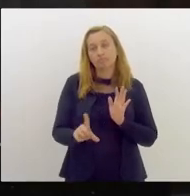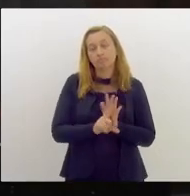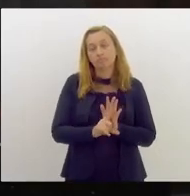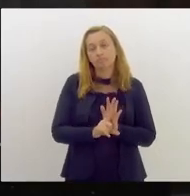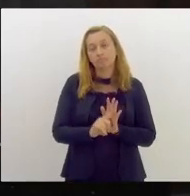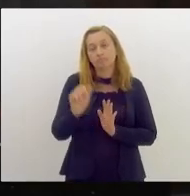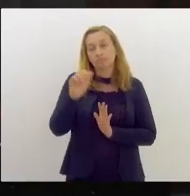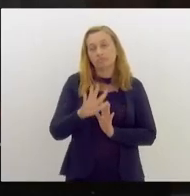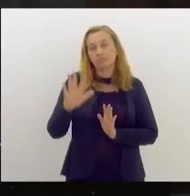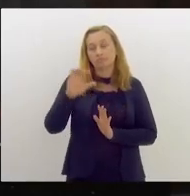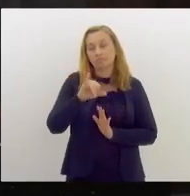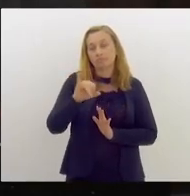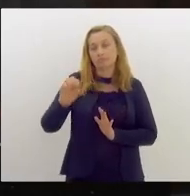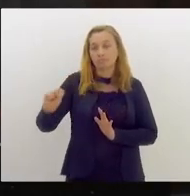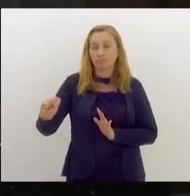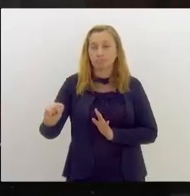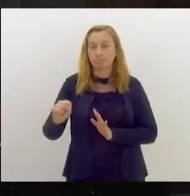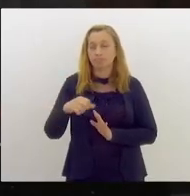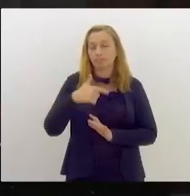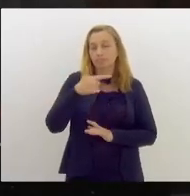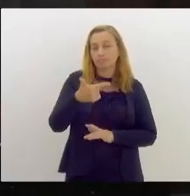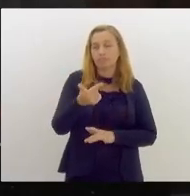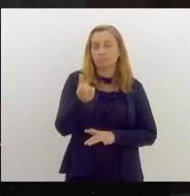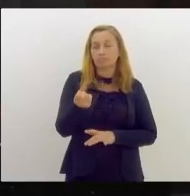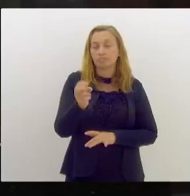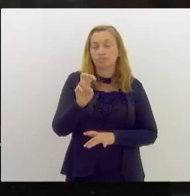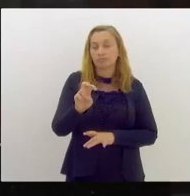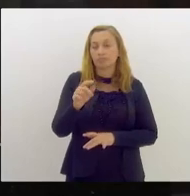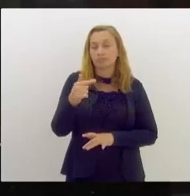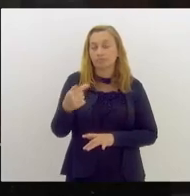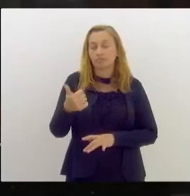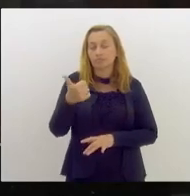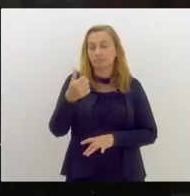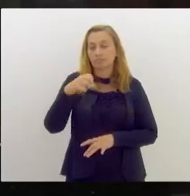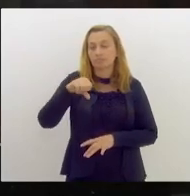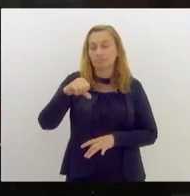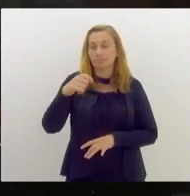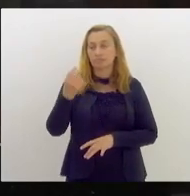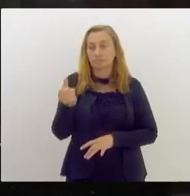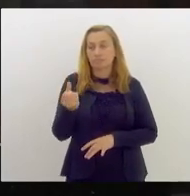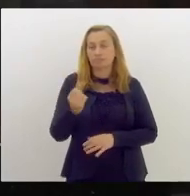do ICMS a lei 2657 de 906